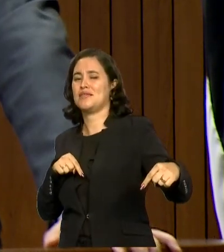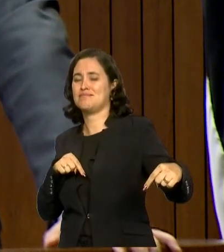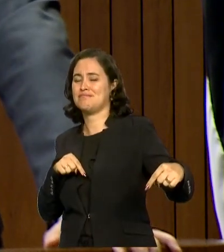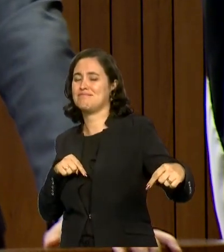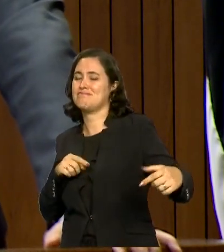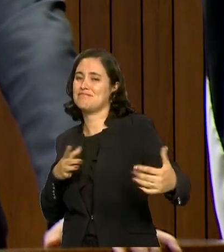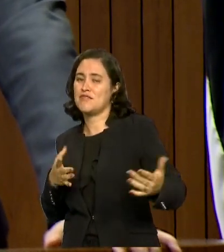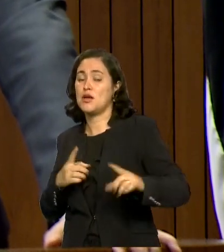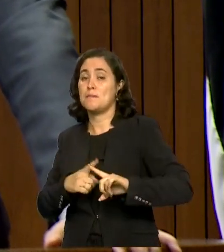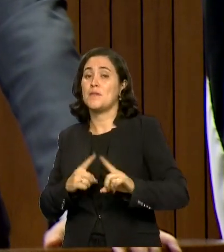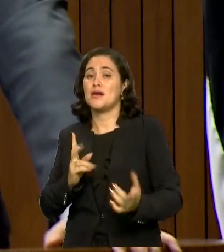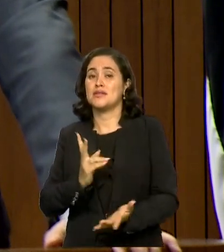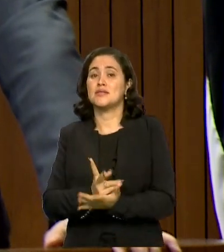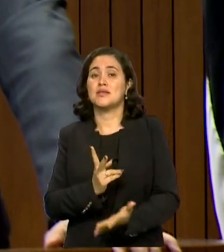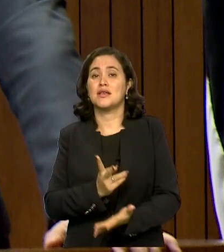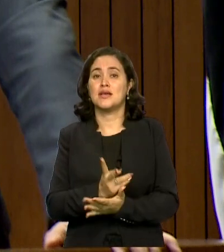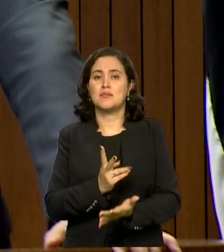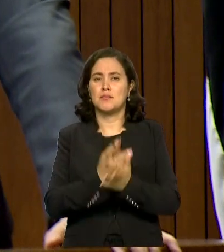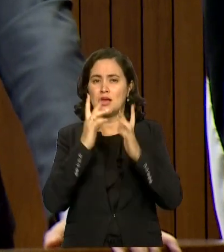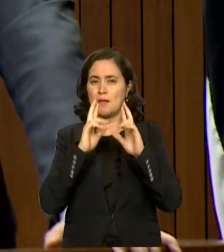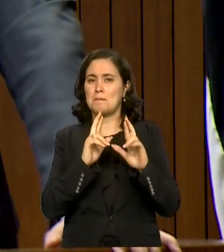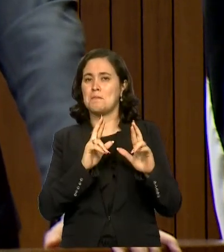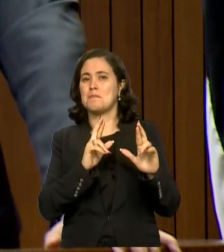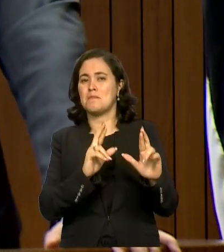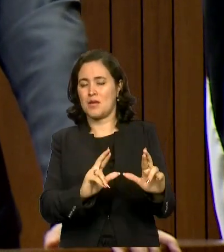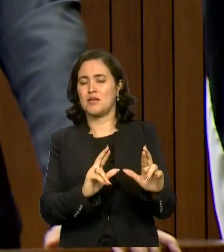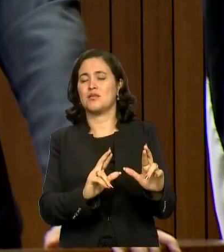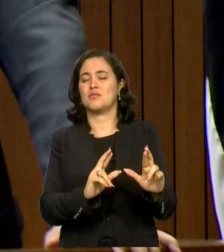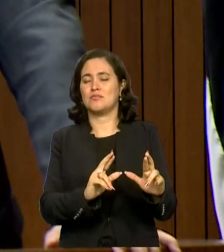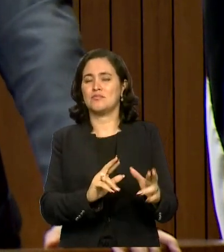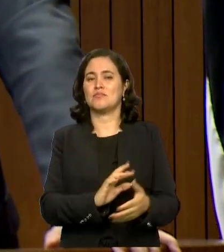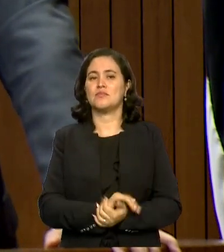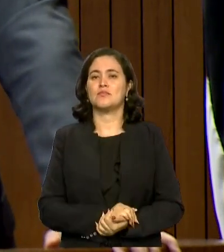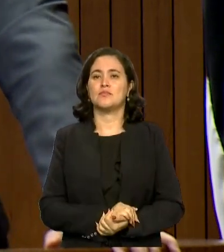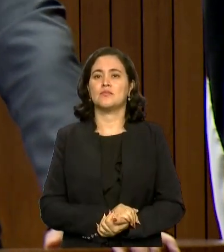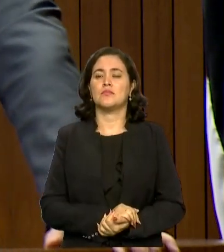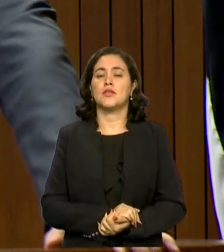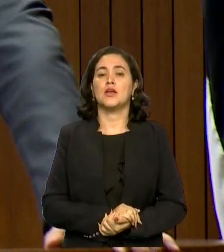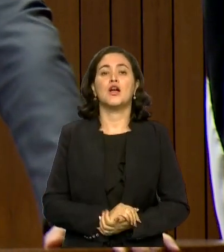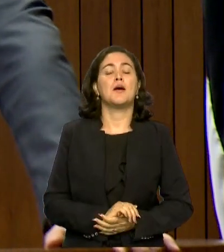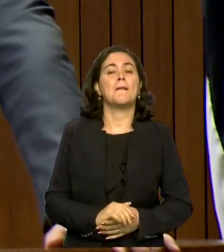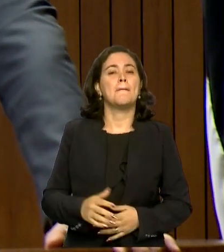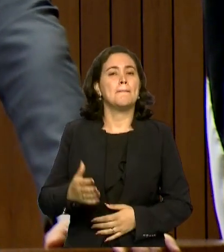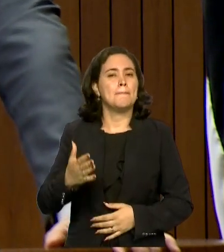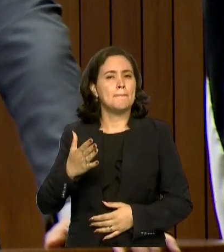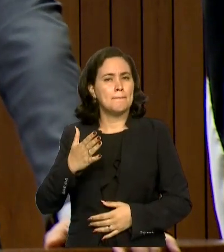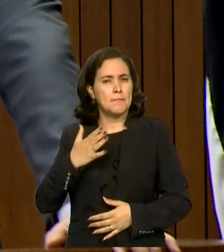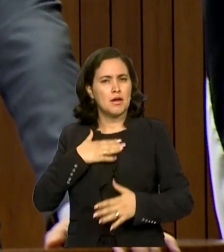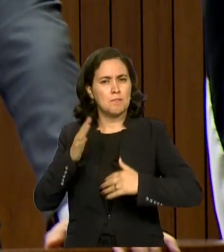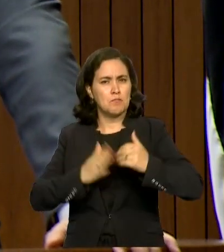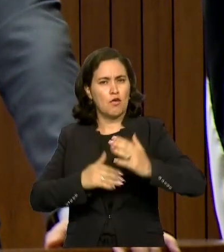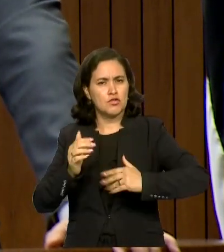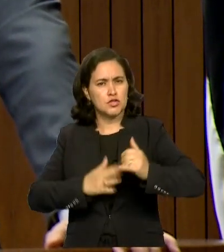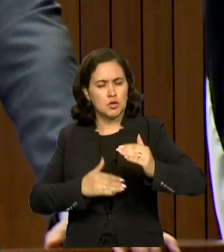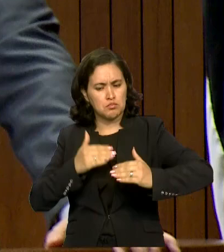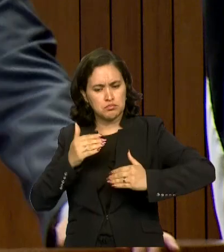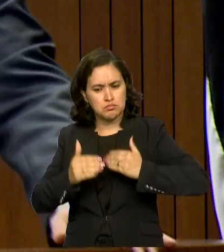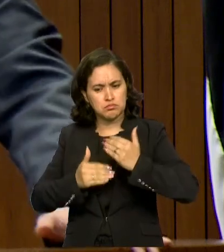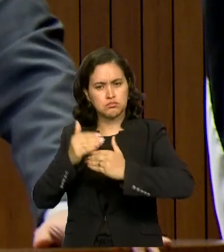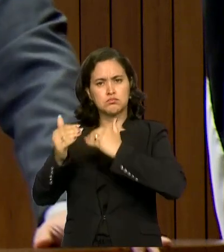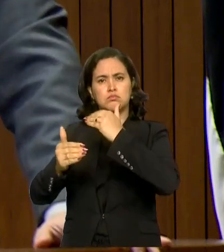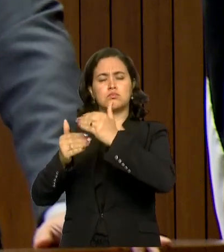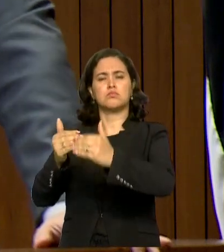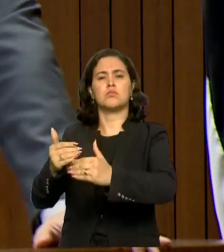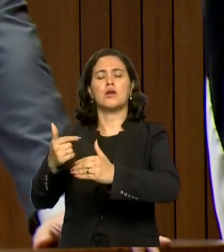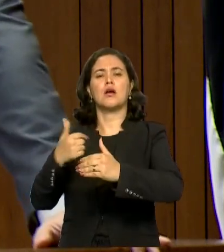muito respeitosa construí essa carreira na advocacia, carreira que cresceu na advocacia, onde conquistei, por